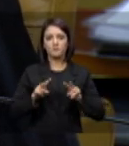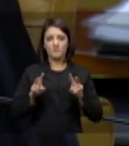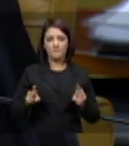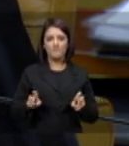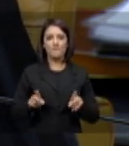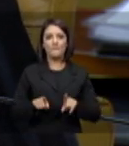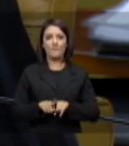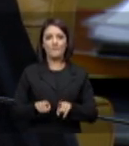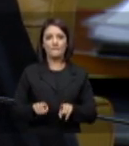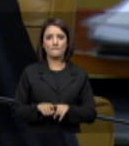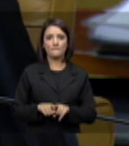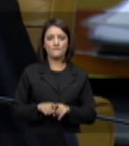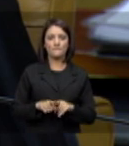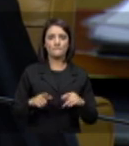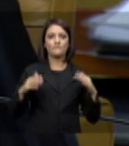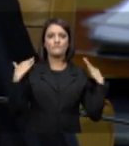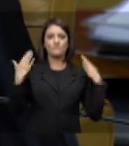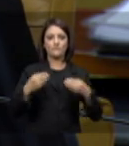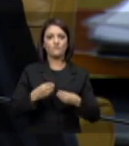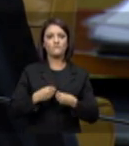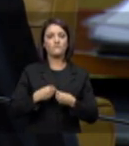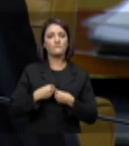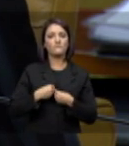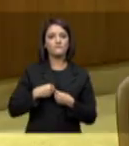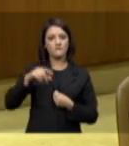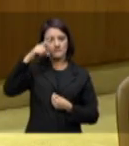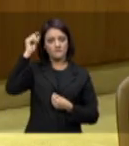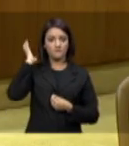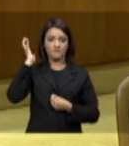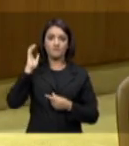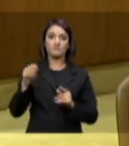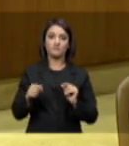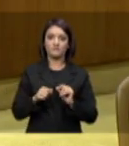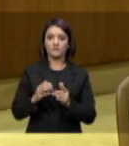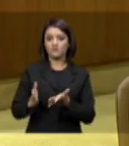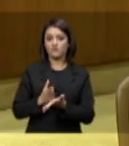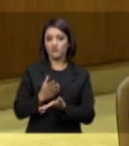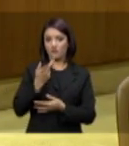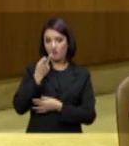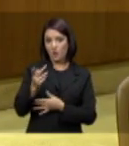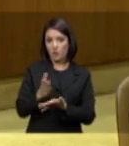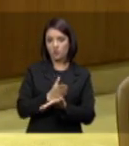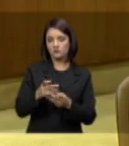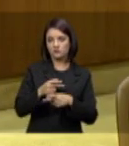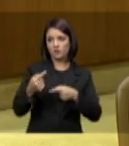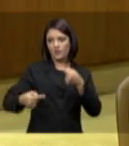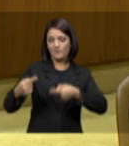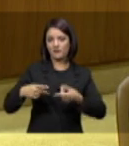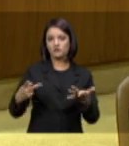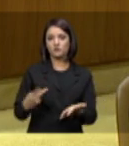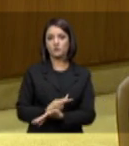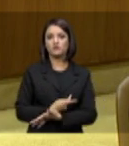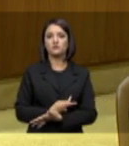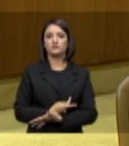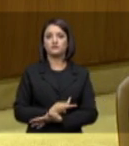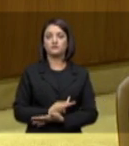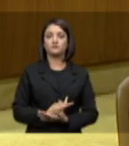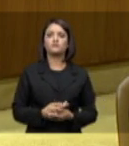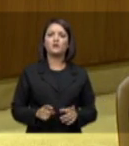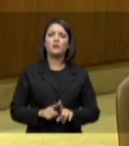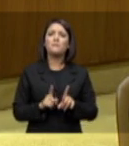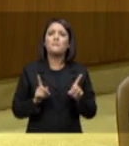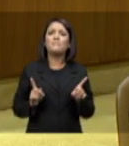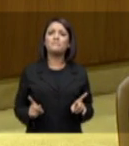inclusive recentemente a ministra rosa fez é com rosas referências a esse debate que lá travamos